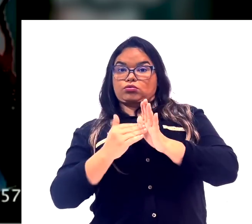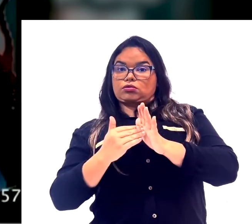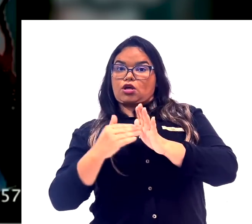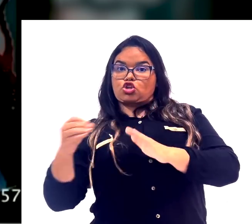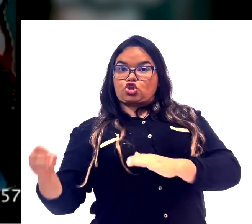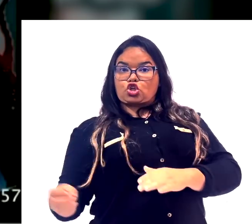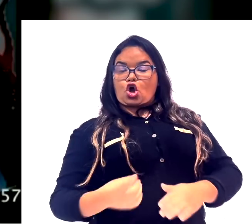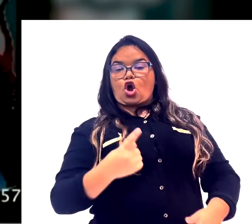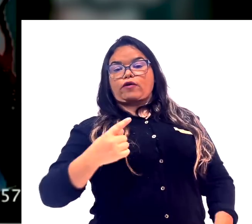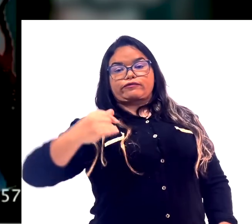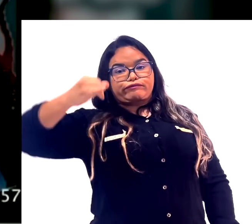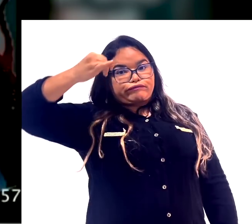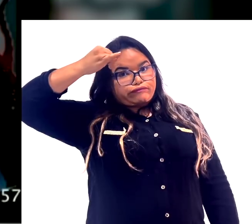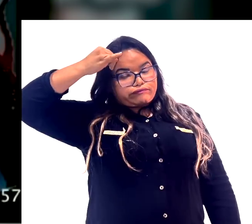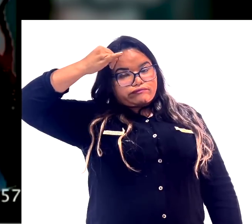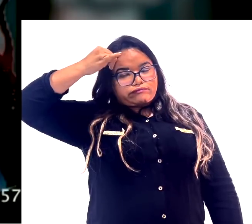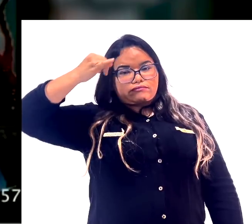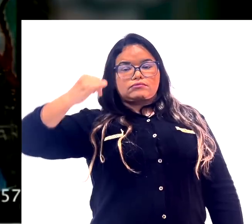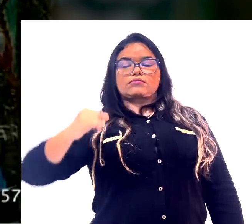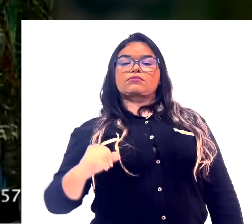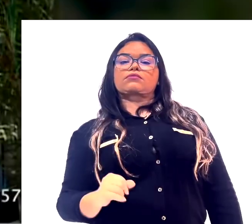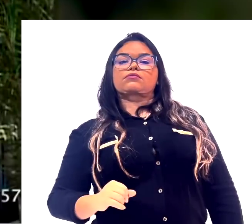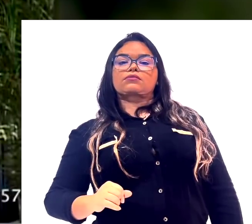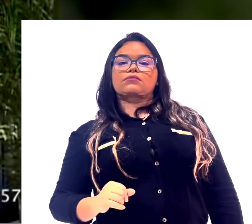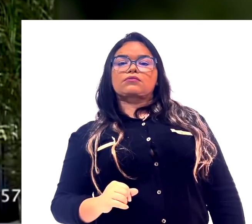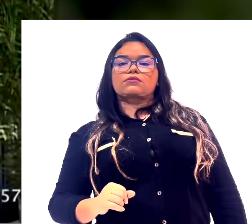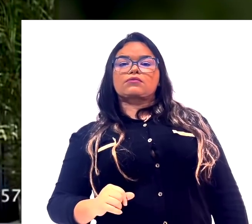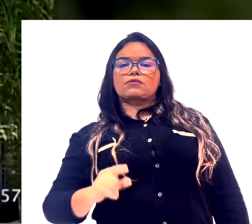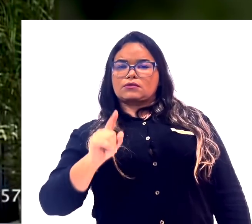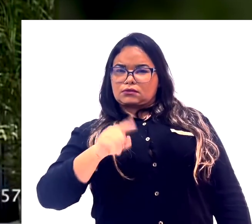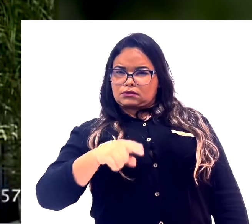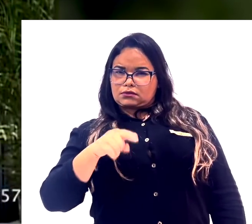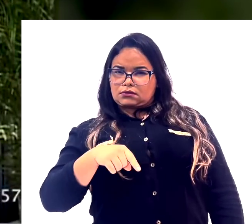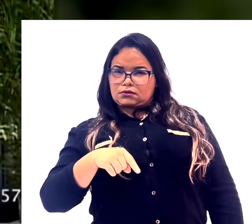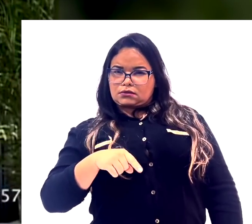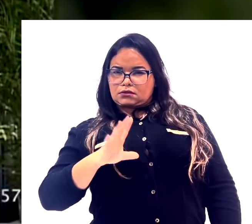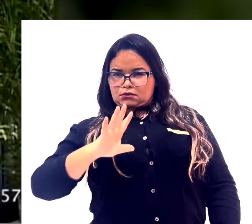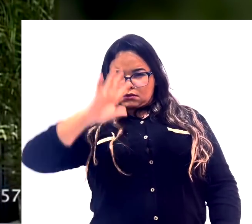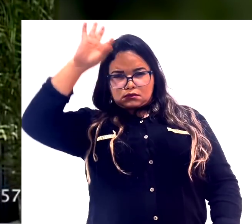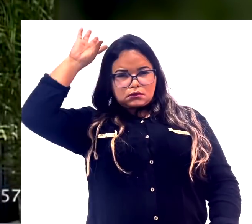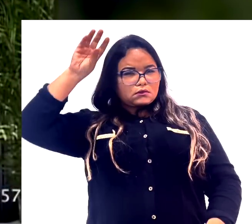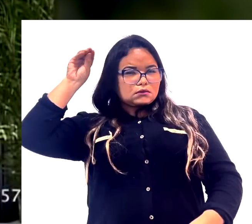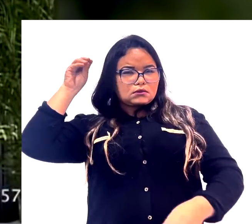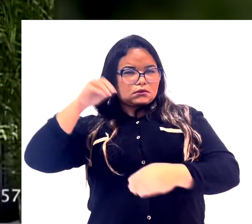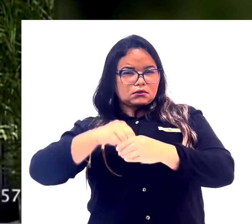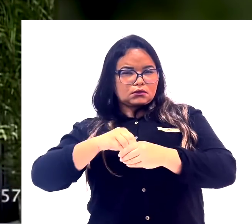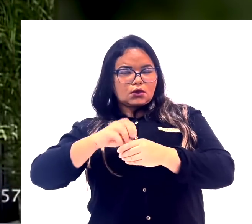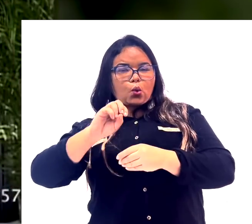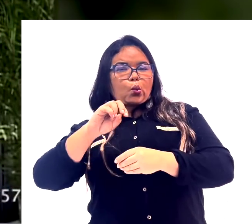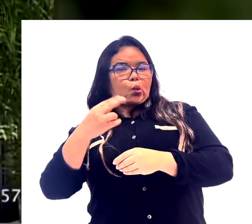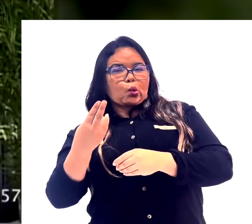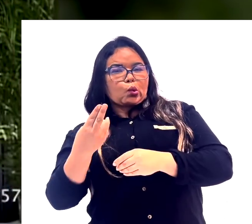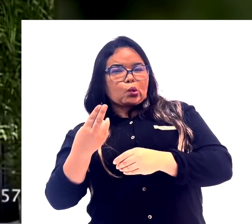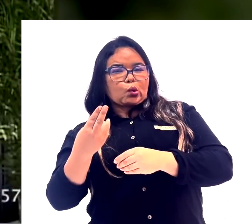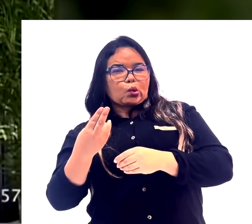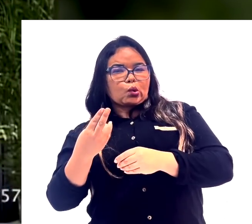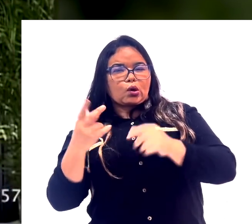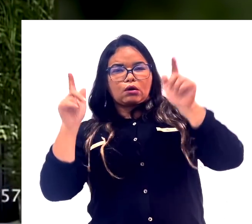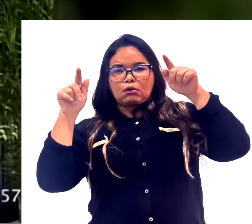Pergunta: ele se levanta do remanescente do Império Romano ou do remanescente do Império Grego?